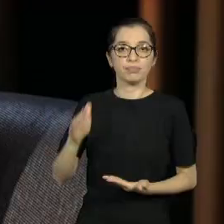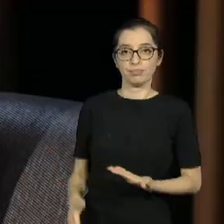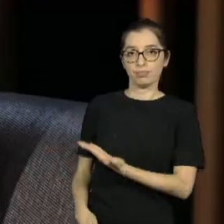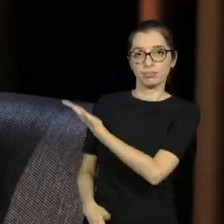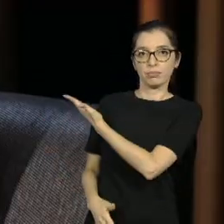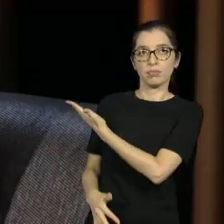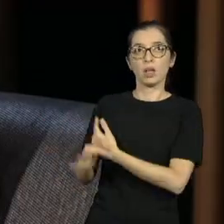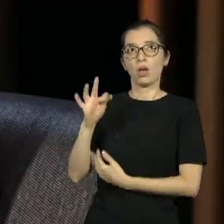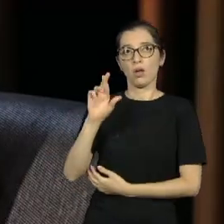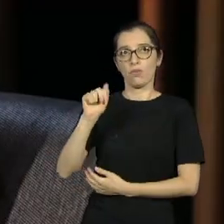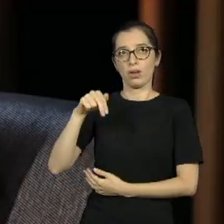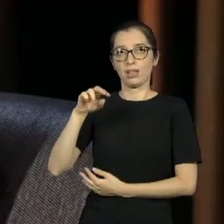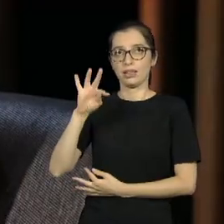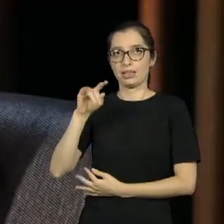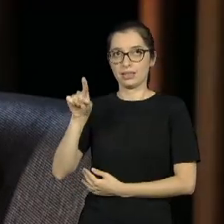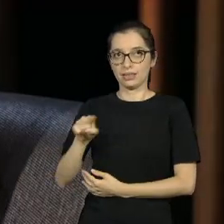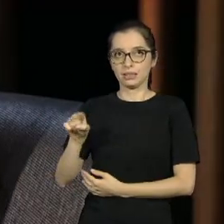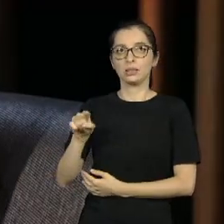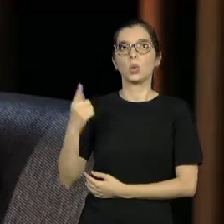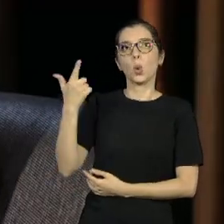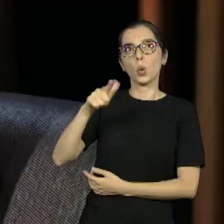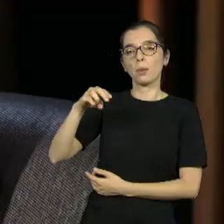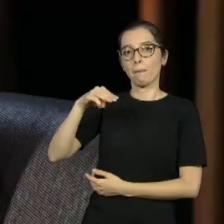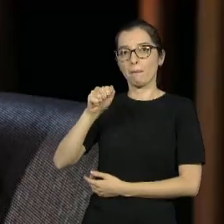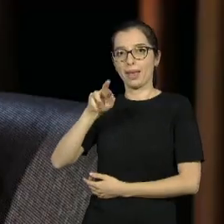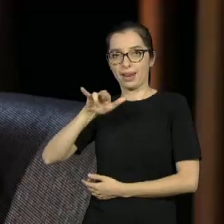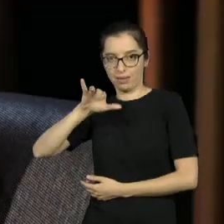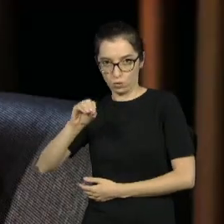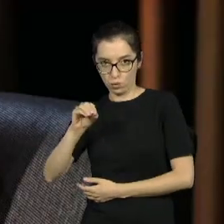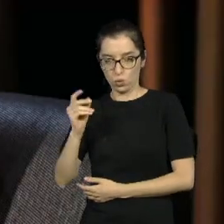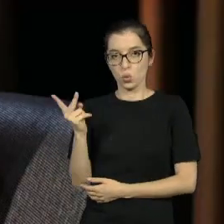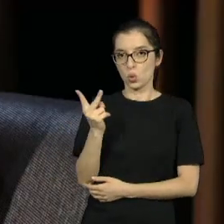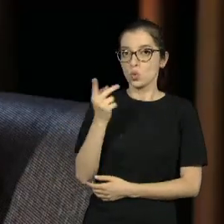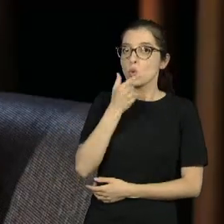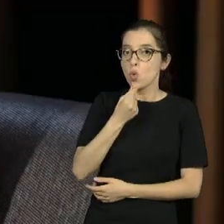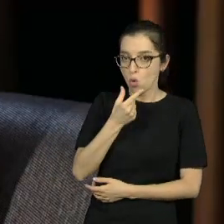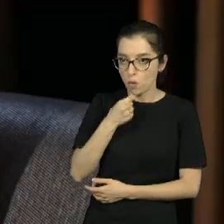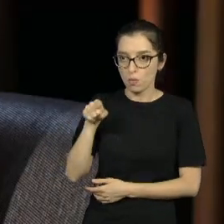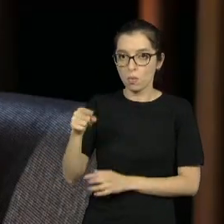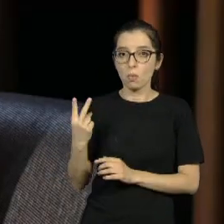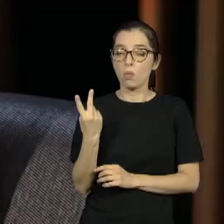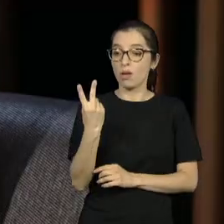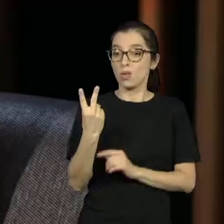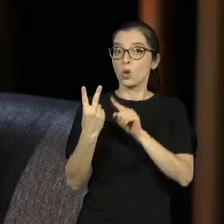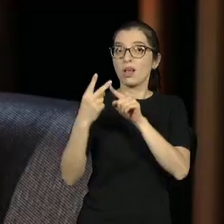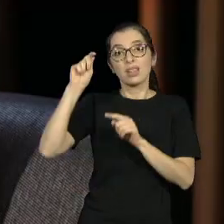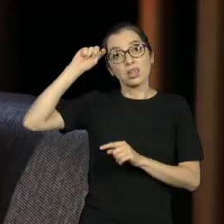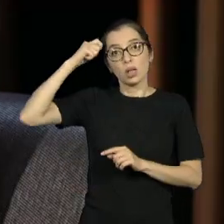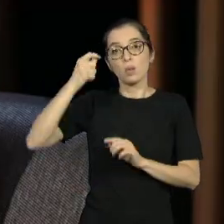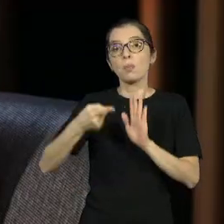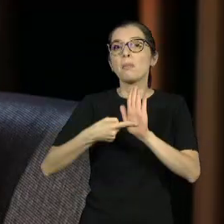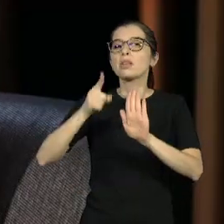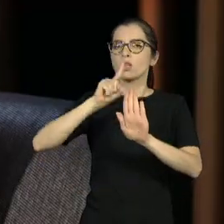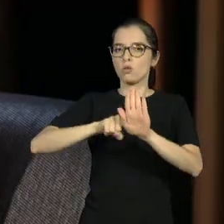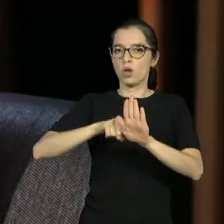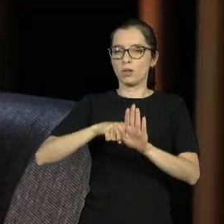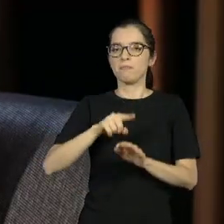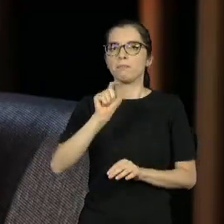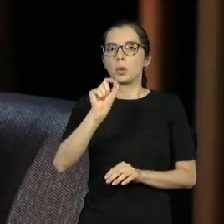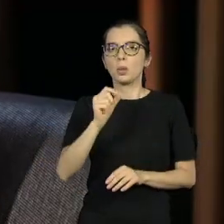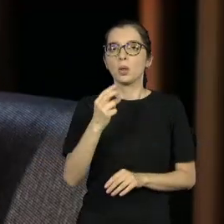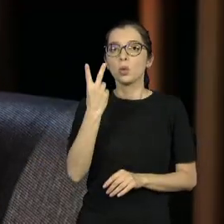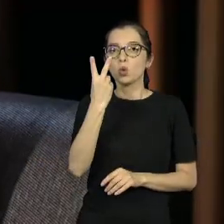Brasil Mário Medeiros As populações negras que falassem duas vezes porque falei assim fisicamente e falasse na